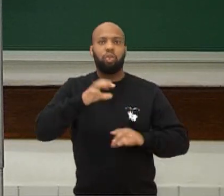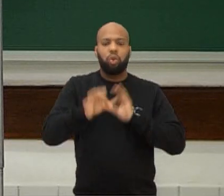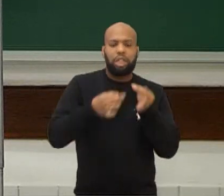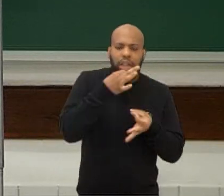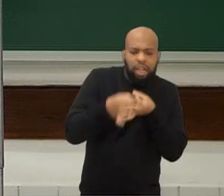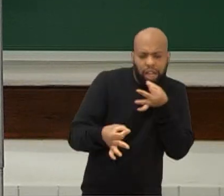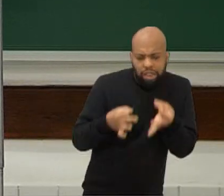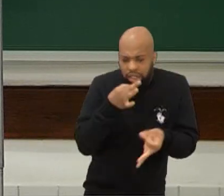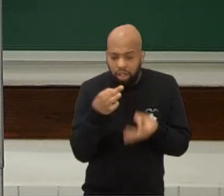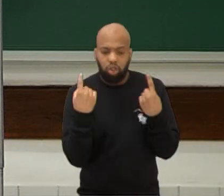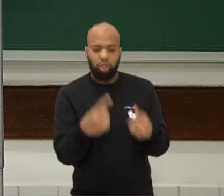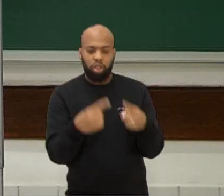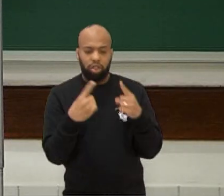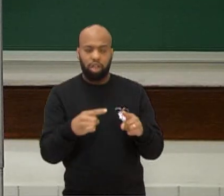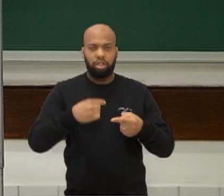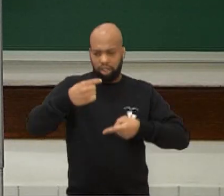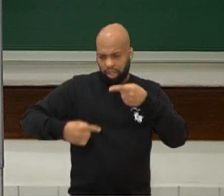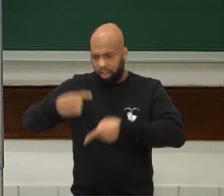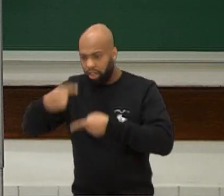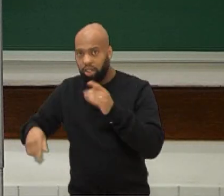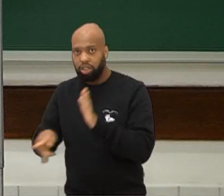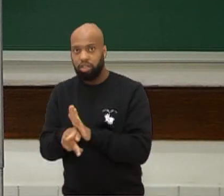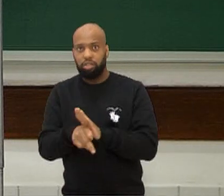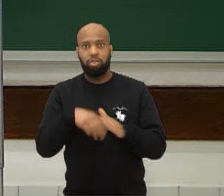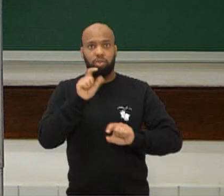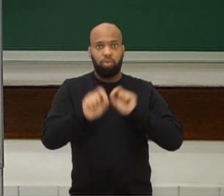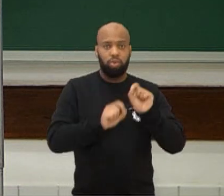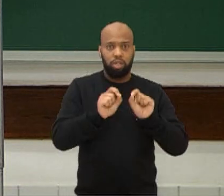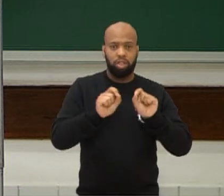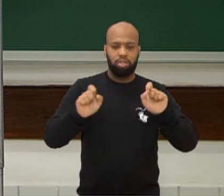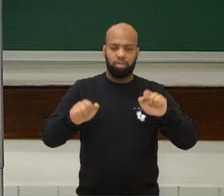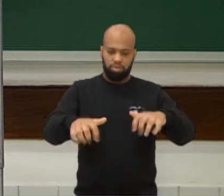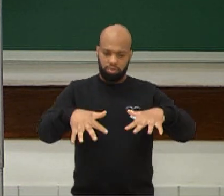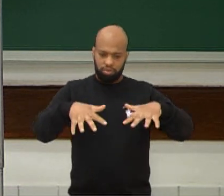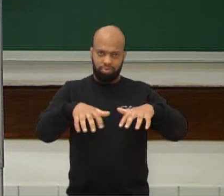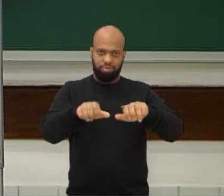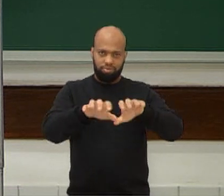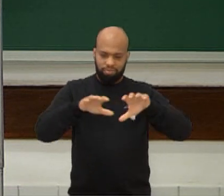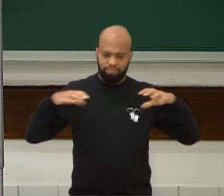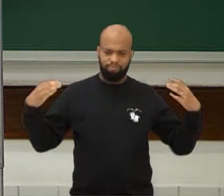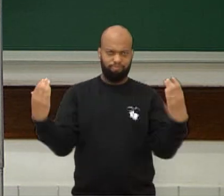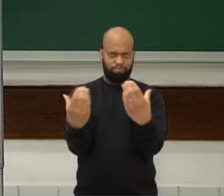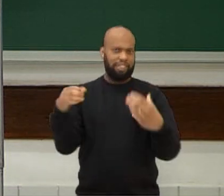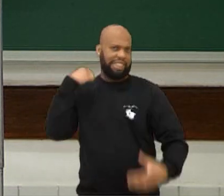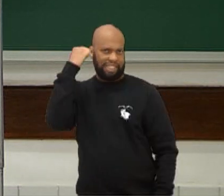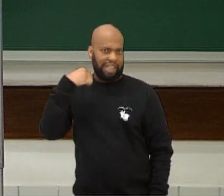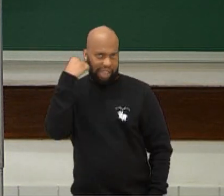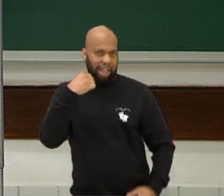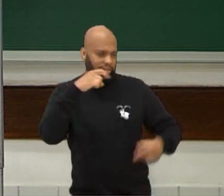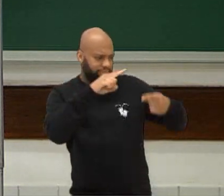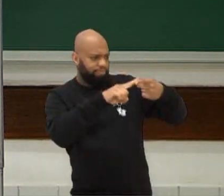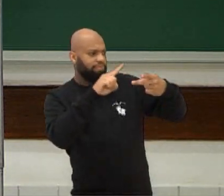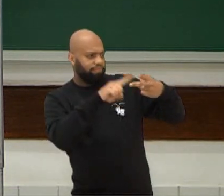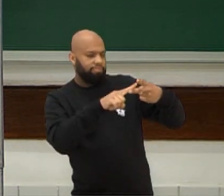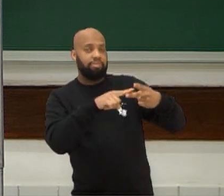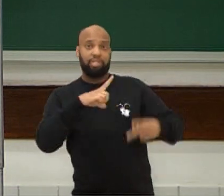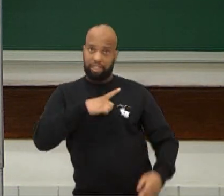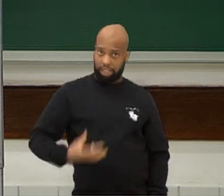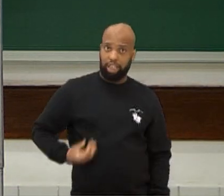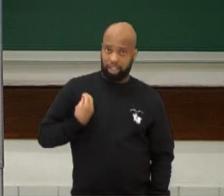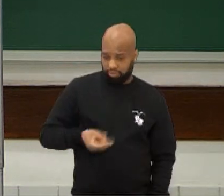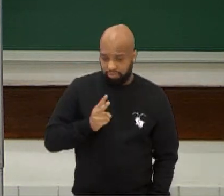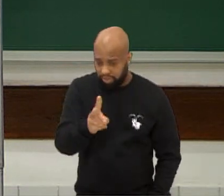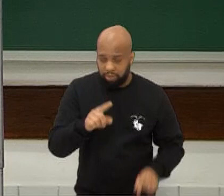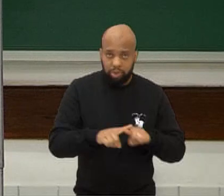aos conflitos entre os tribunos da plebe e o Senado foi algo muito presente.